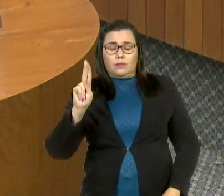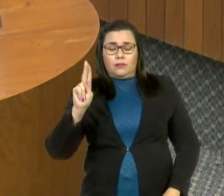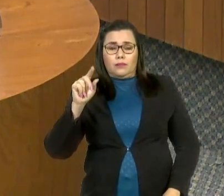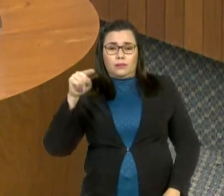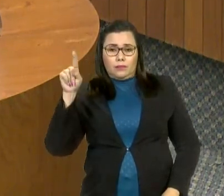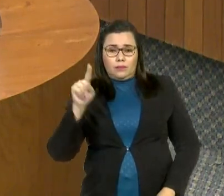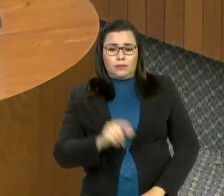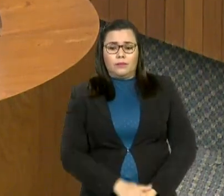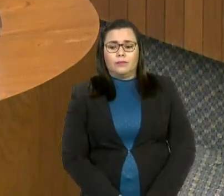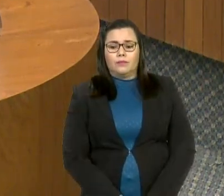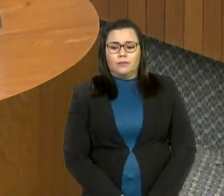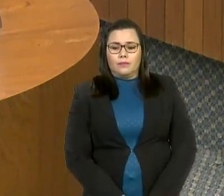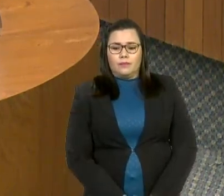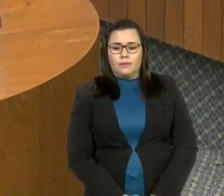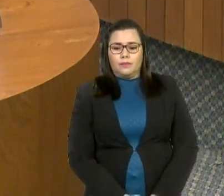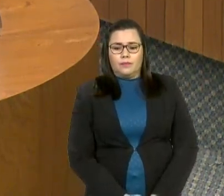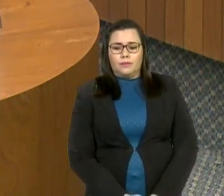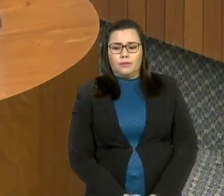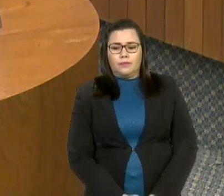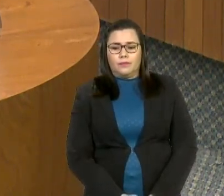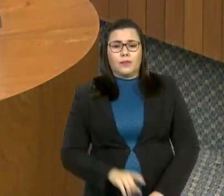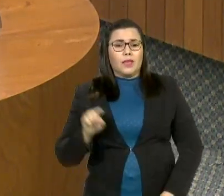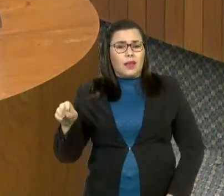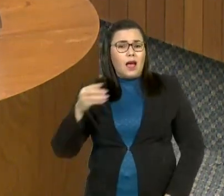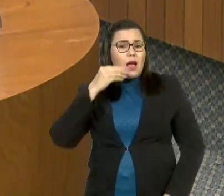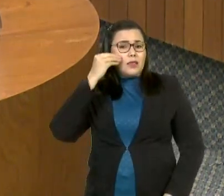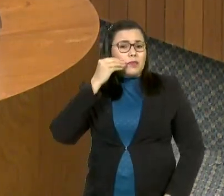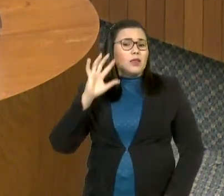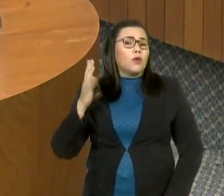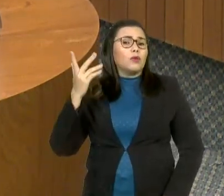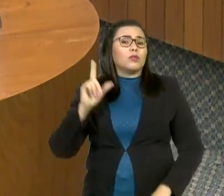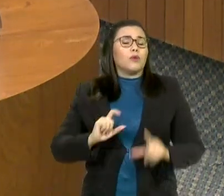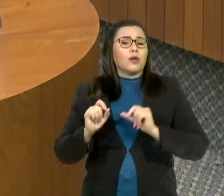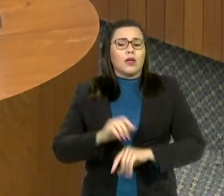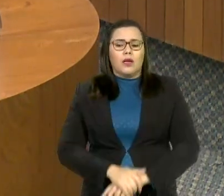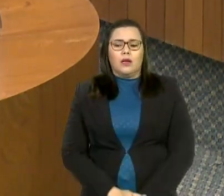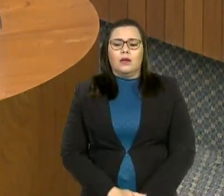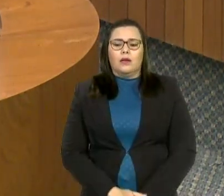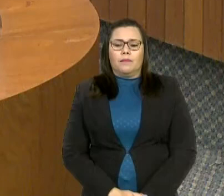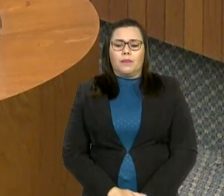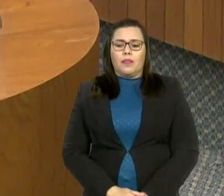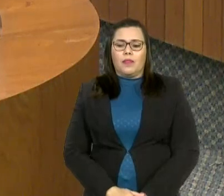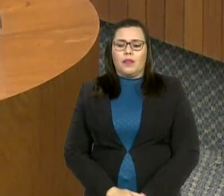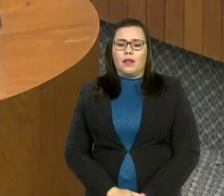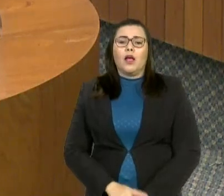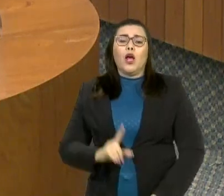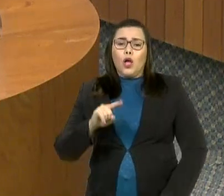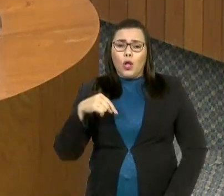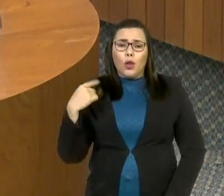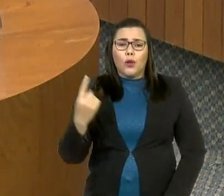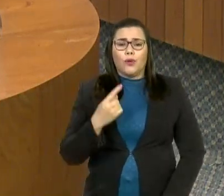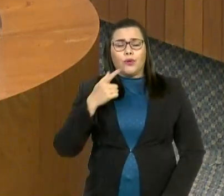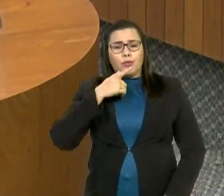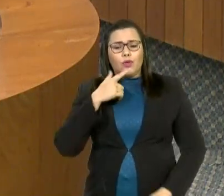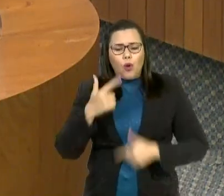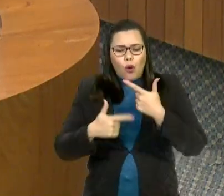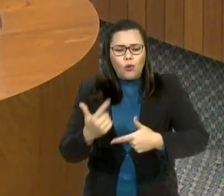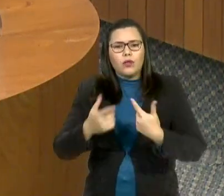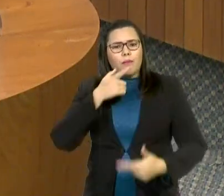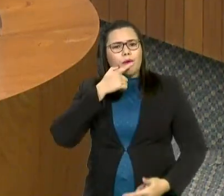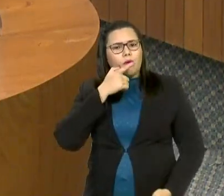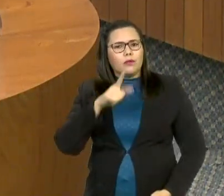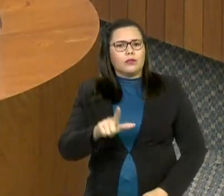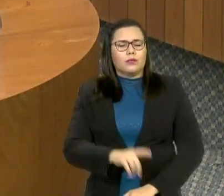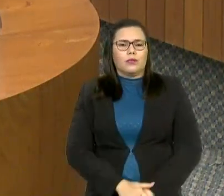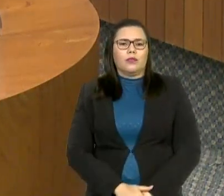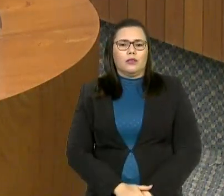da Assembleia, e eu trago a experiência de Grajaú, onde nós conseguimos, presidente, retomar a maior parte dessas obras. E o fizemos